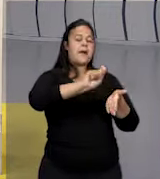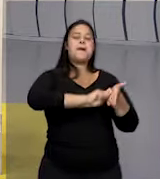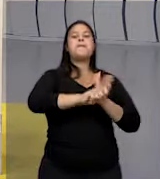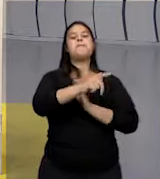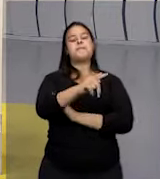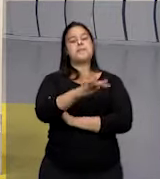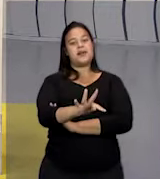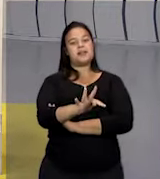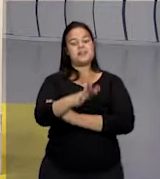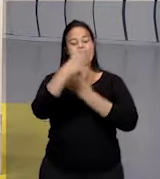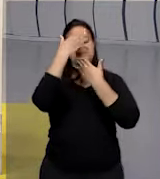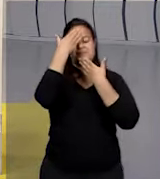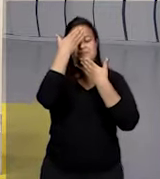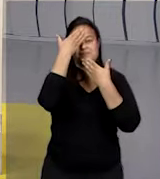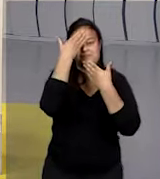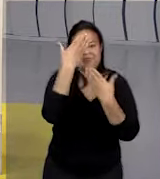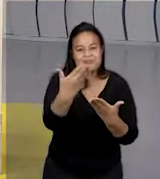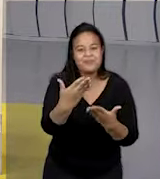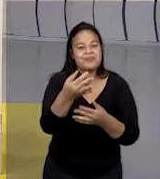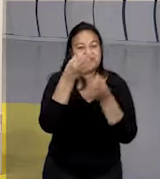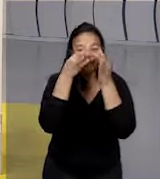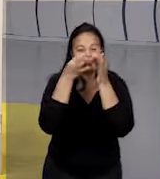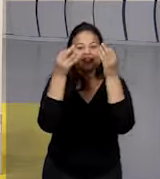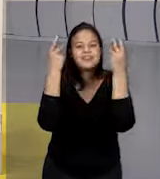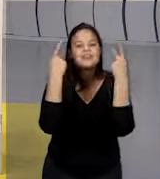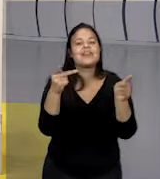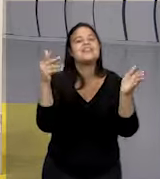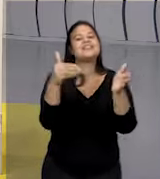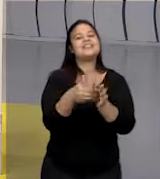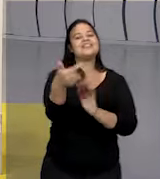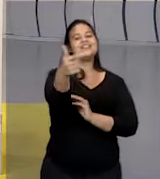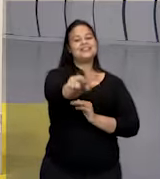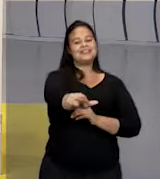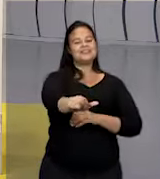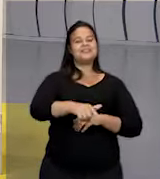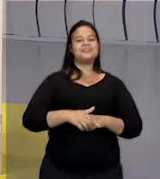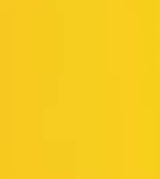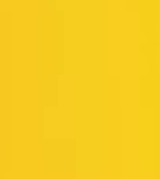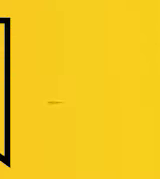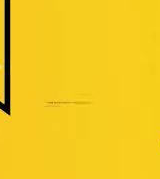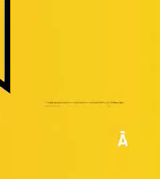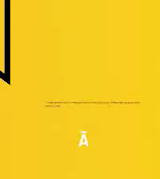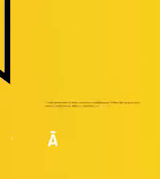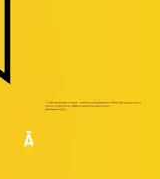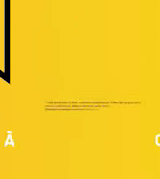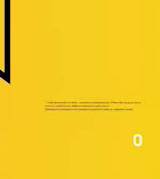Muito obrigada por sua atenção e até a próxima aula!